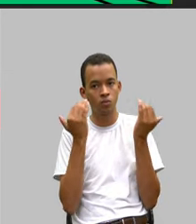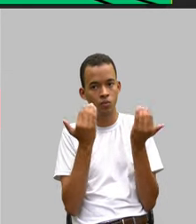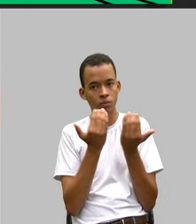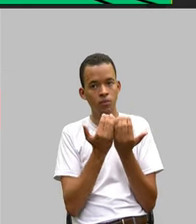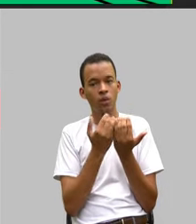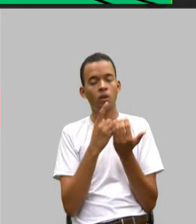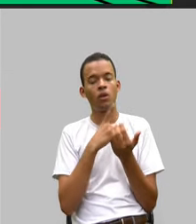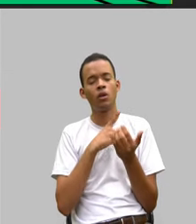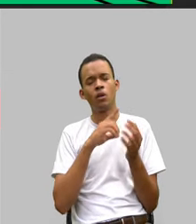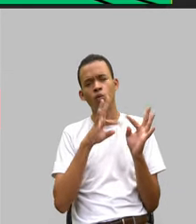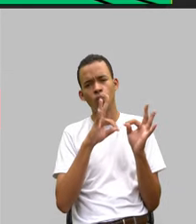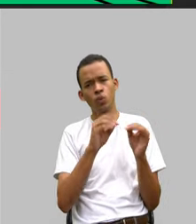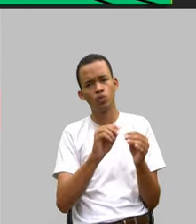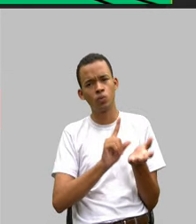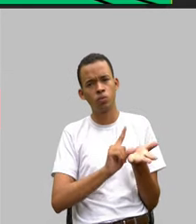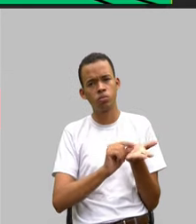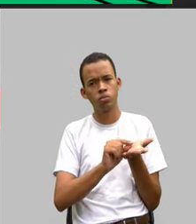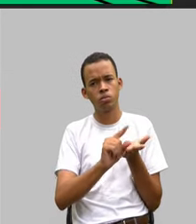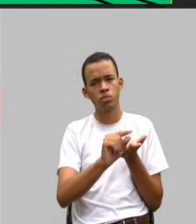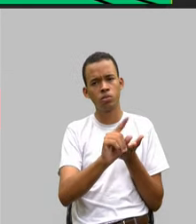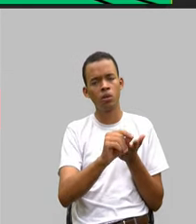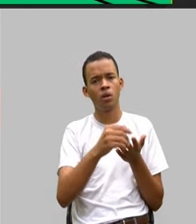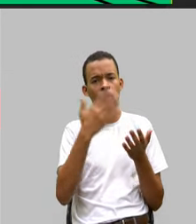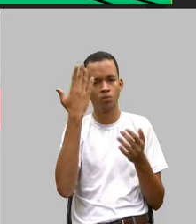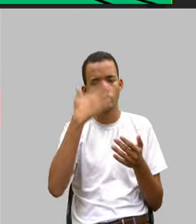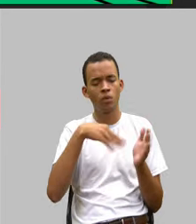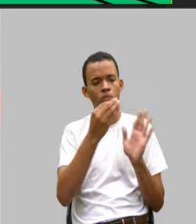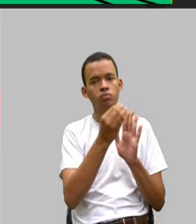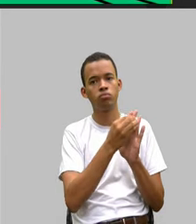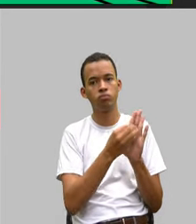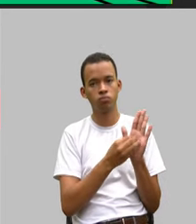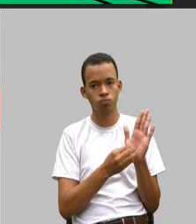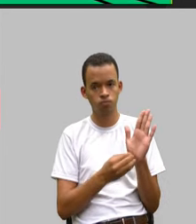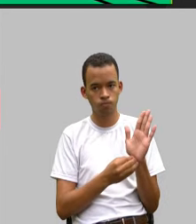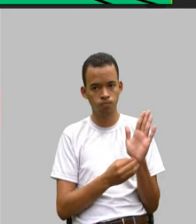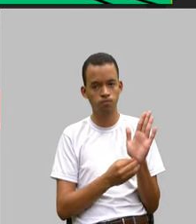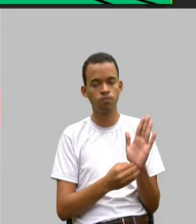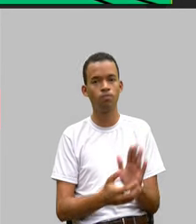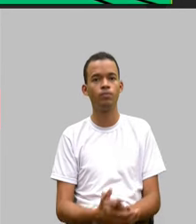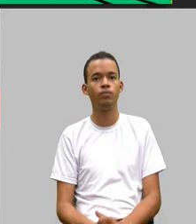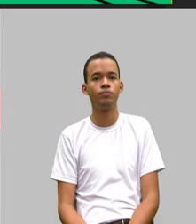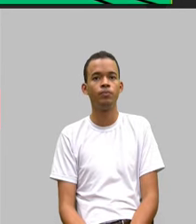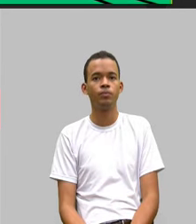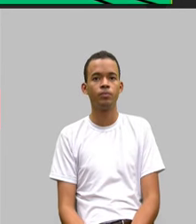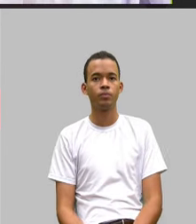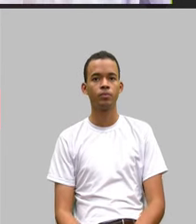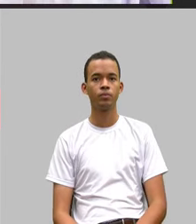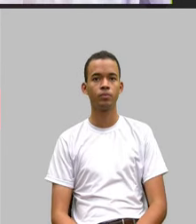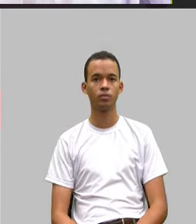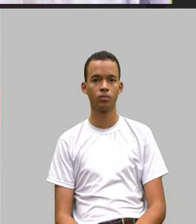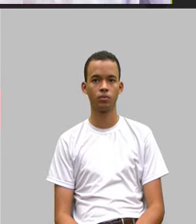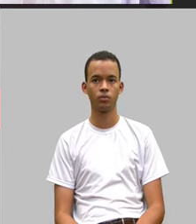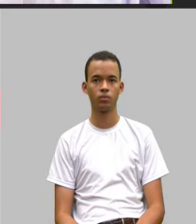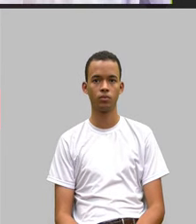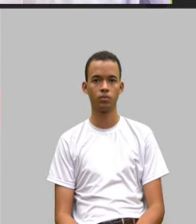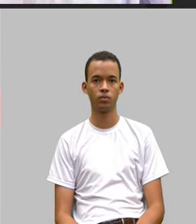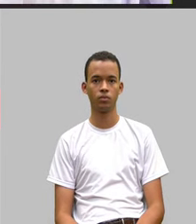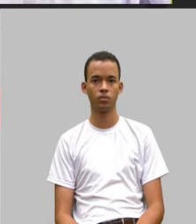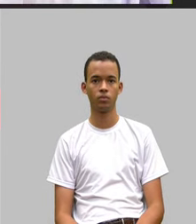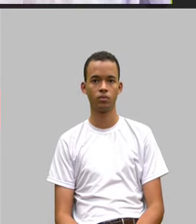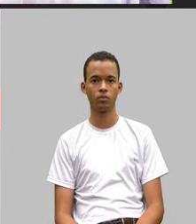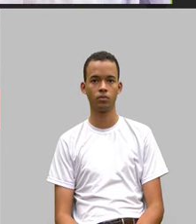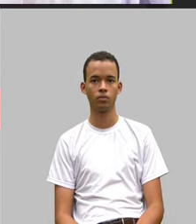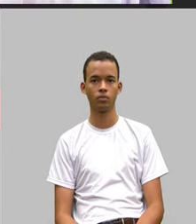evidências aí sumarizadas quando a gente fala de cannabis terapeutica pode passar e por